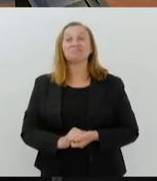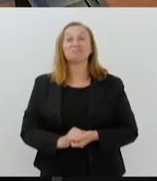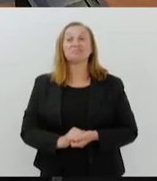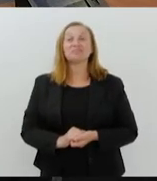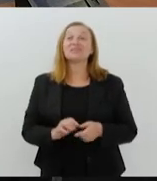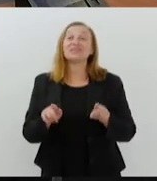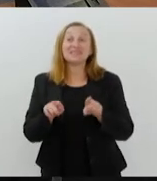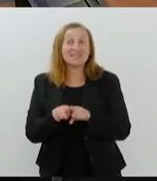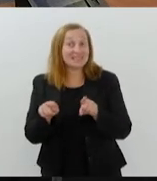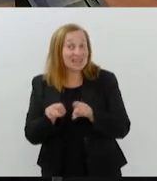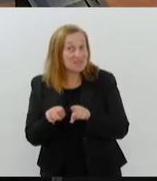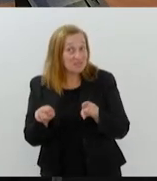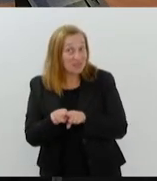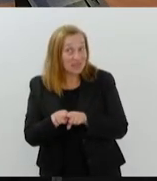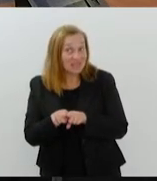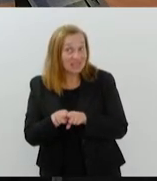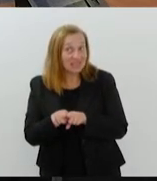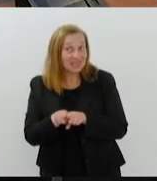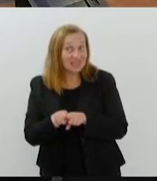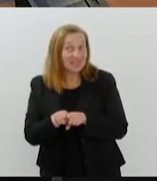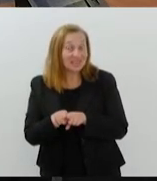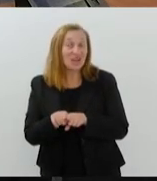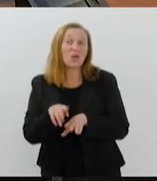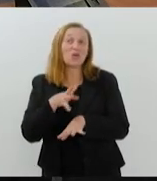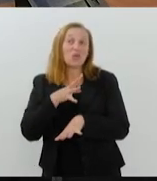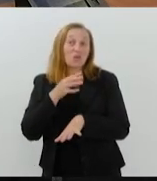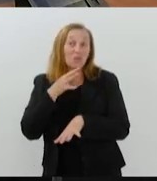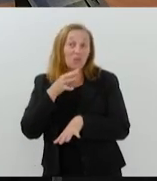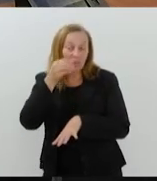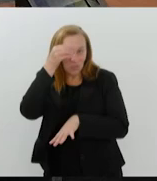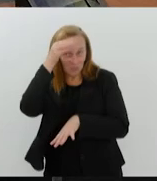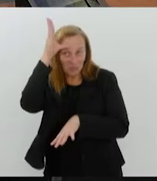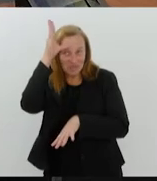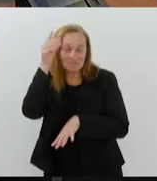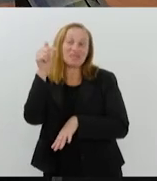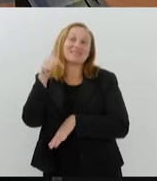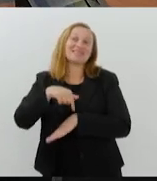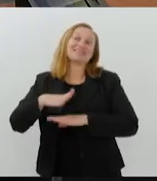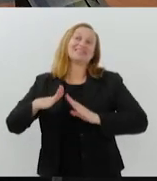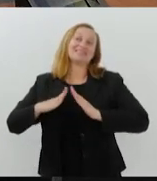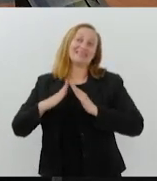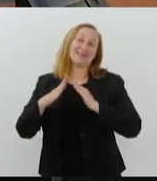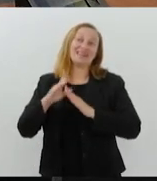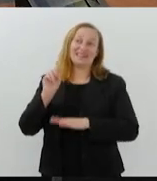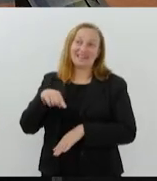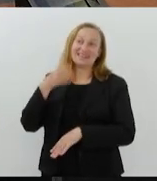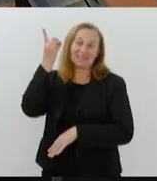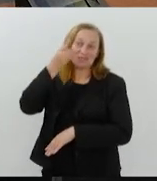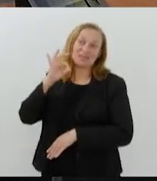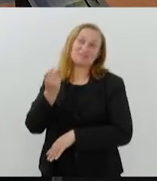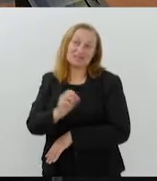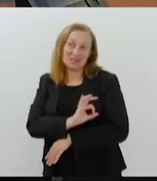que também tem todo o conhecimento nesta casa, né, deputada Marta Rocha?